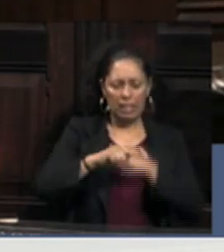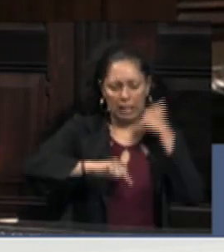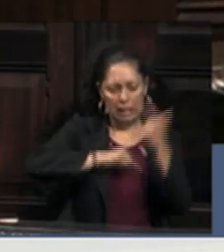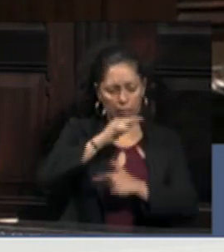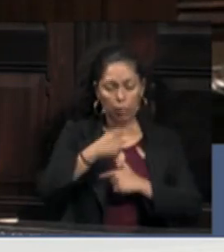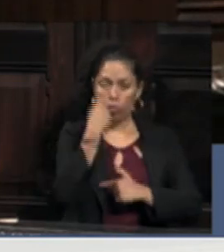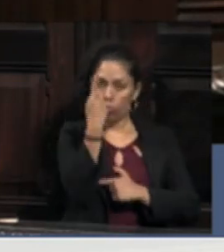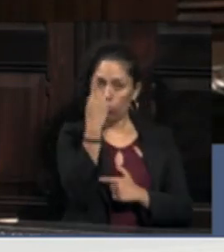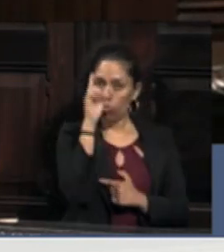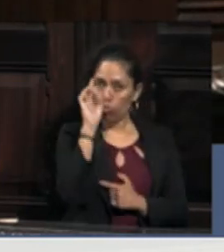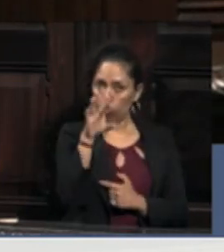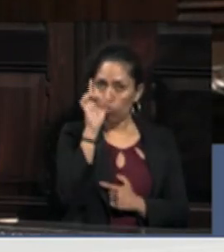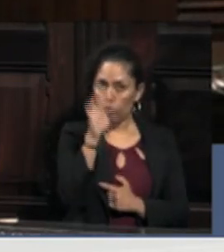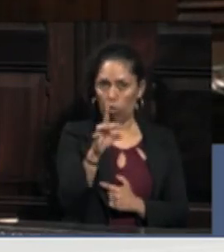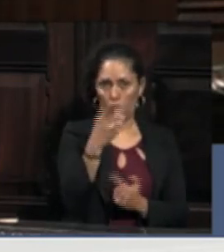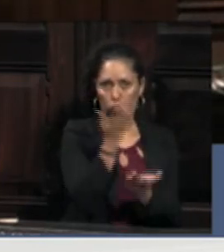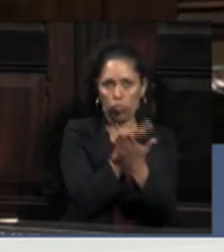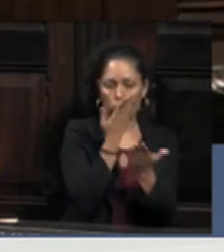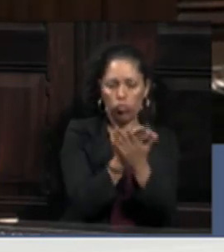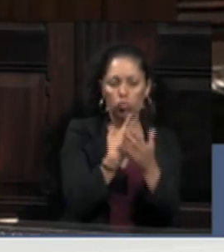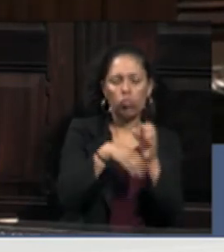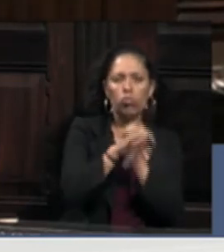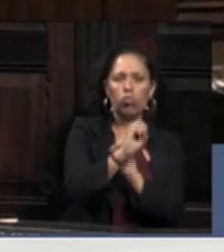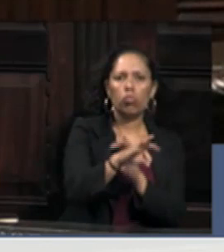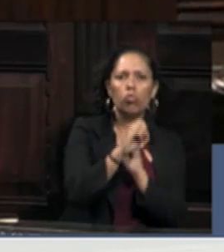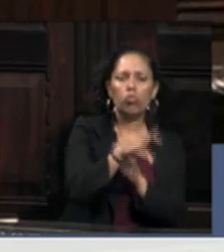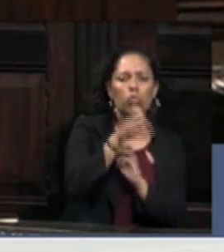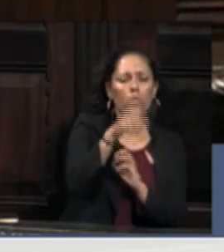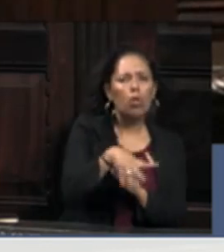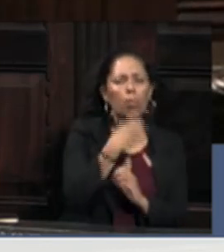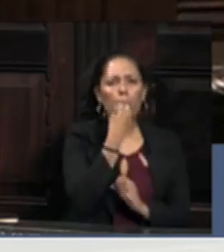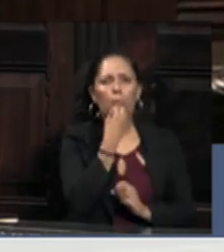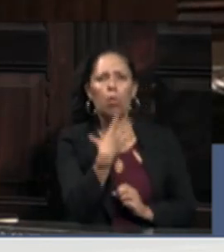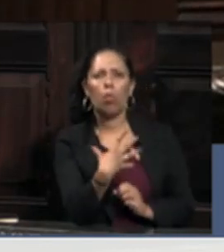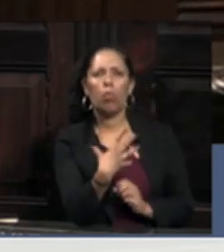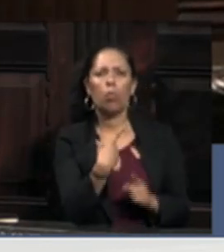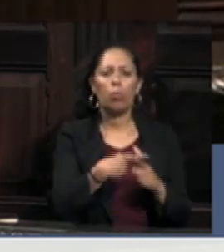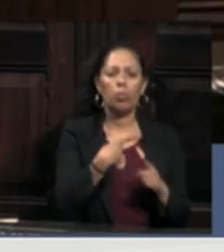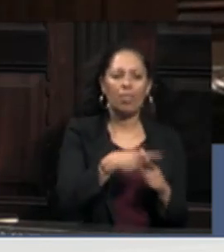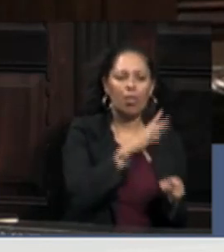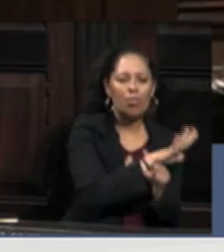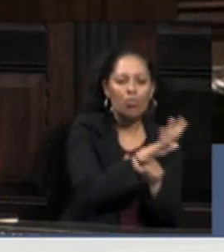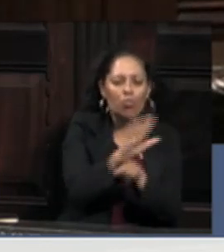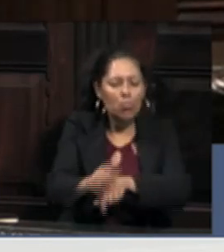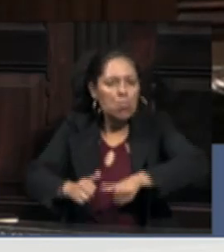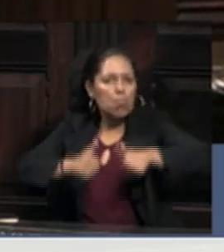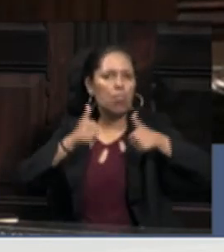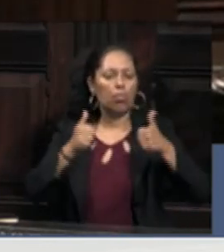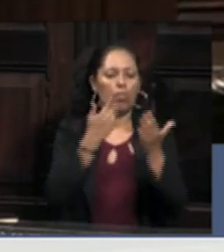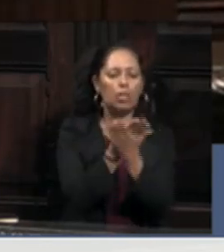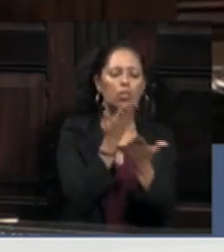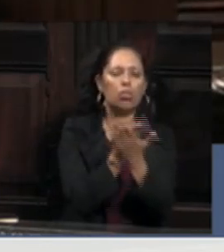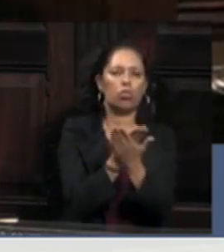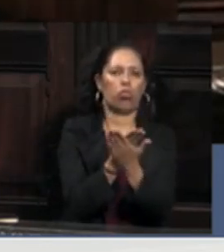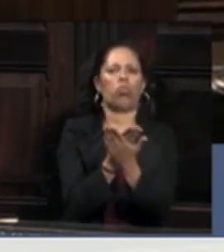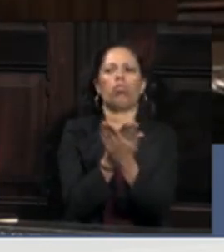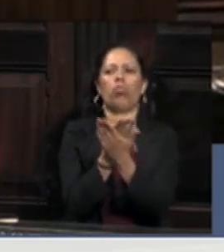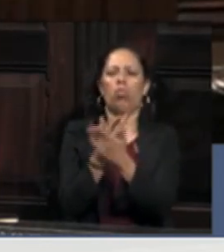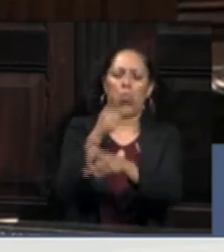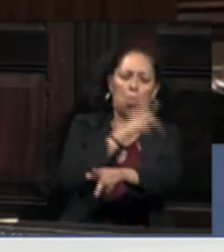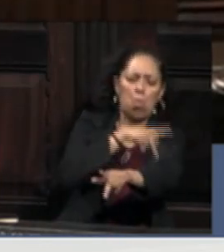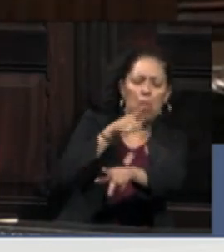integralmente à instituição em que ensinam, que aí participam de maneira completa da construção do projeto pedagógico,